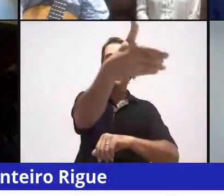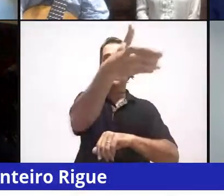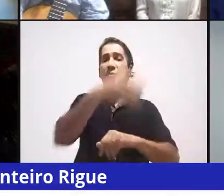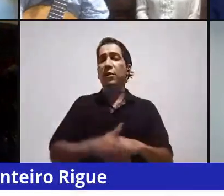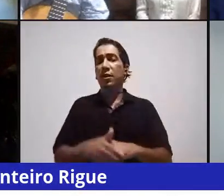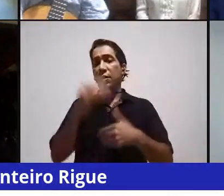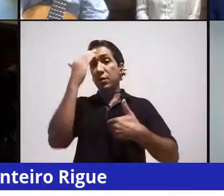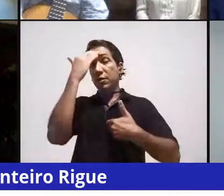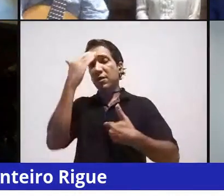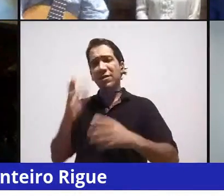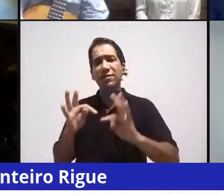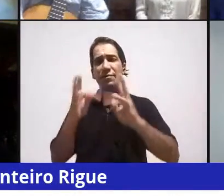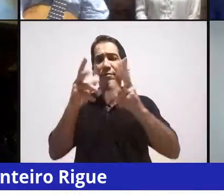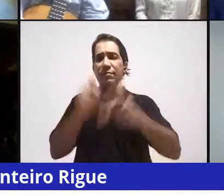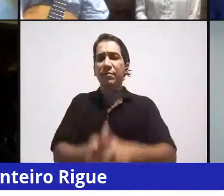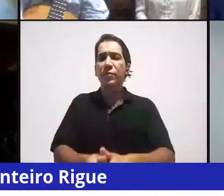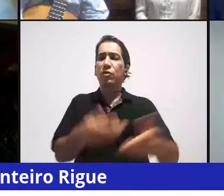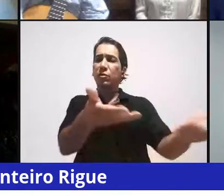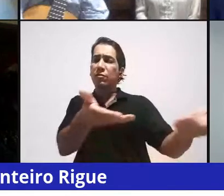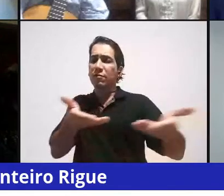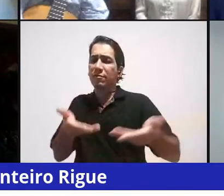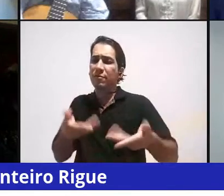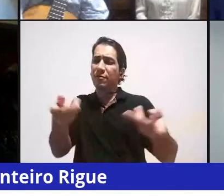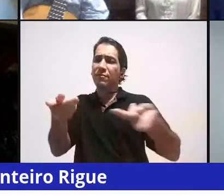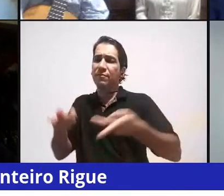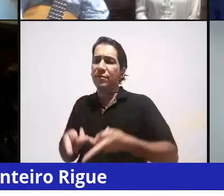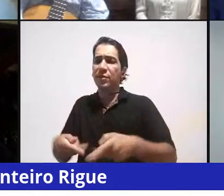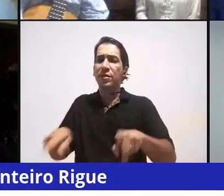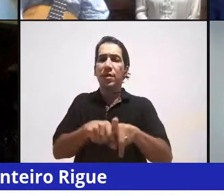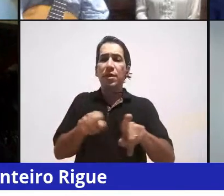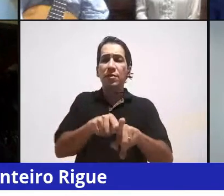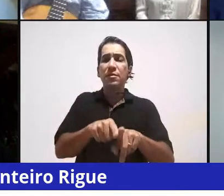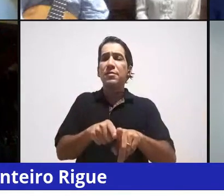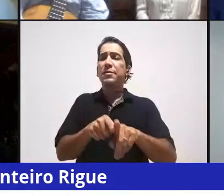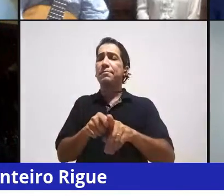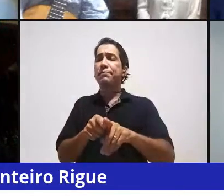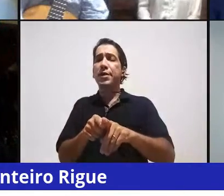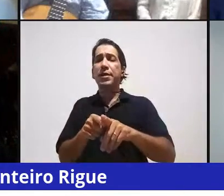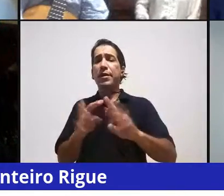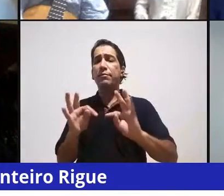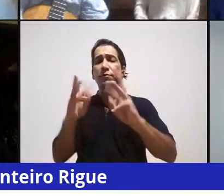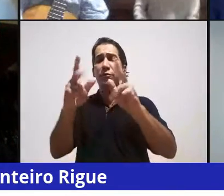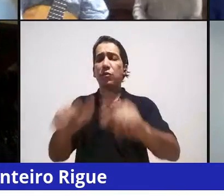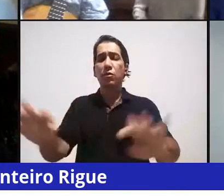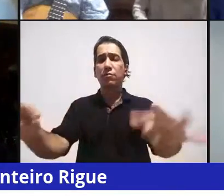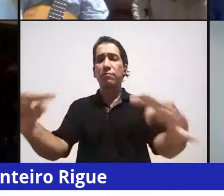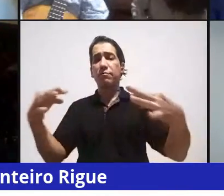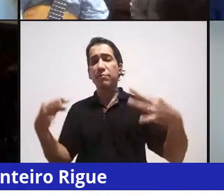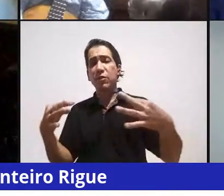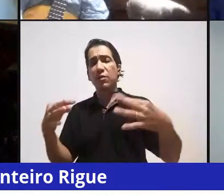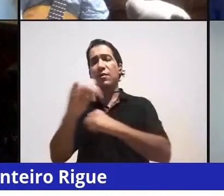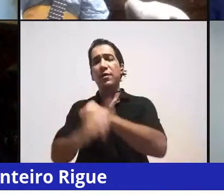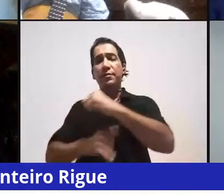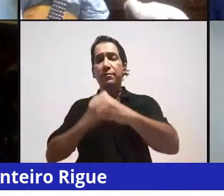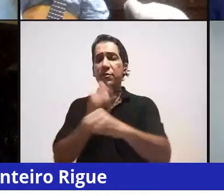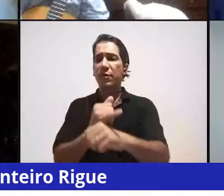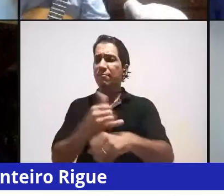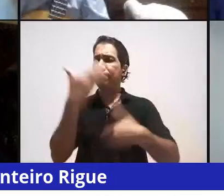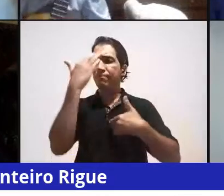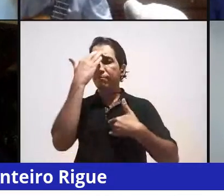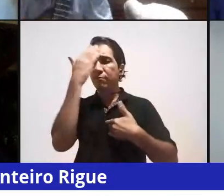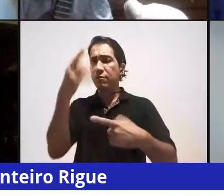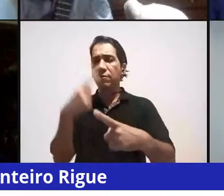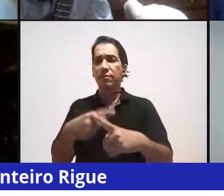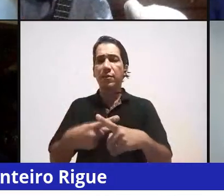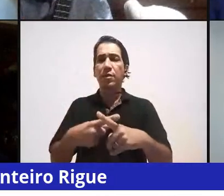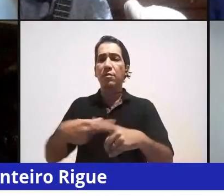aos participantes que nos acompanham aí pelas redes sociais, pela transmissão ao vivo, obrigado por fazerem parte